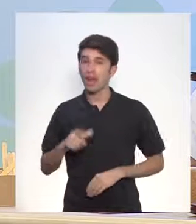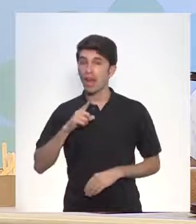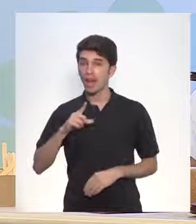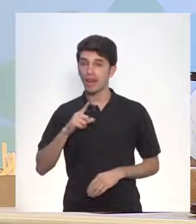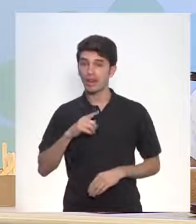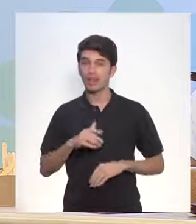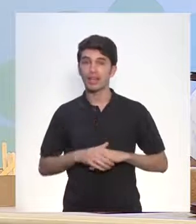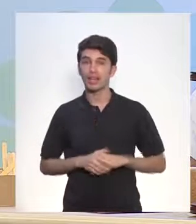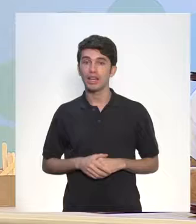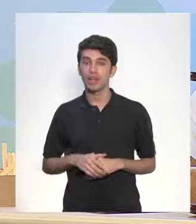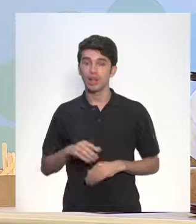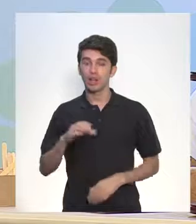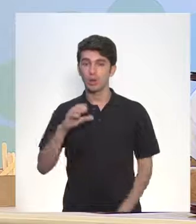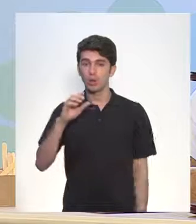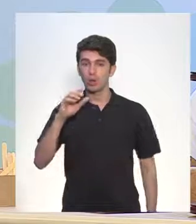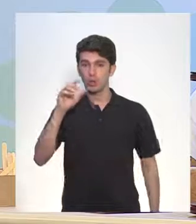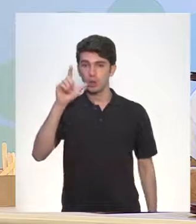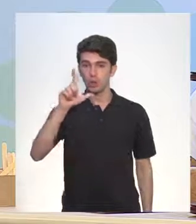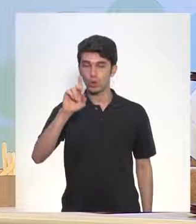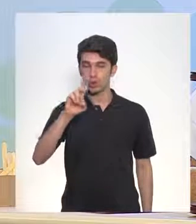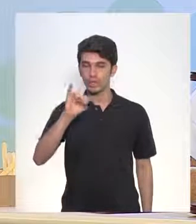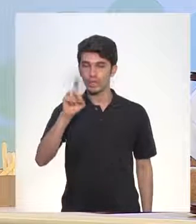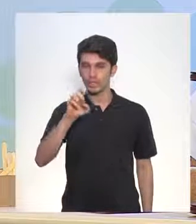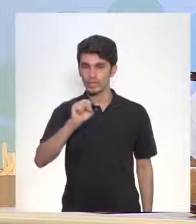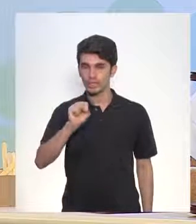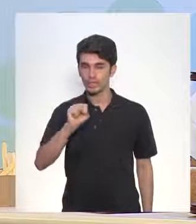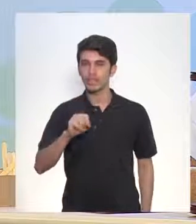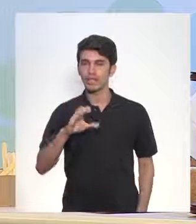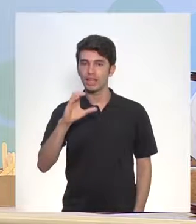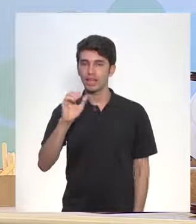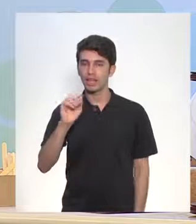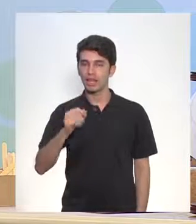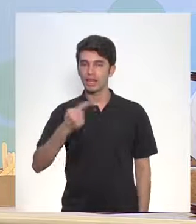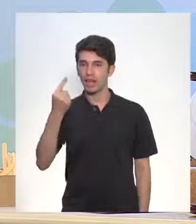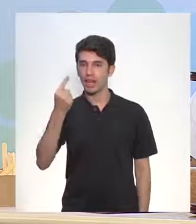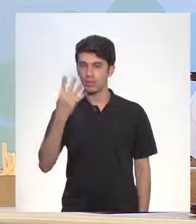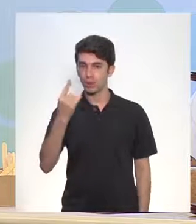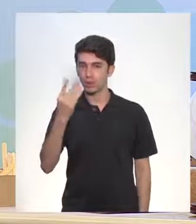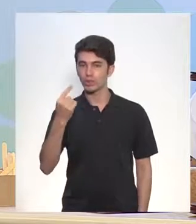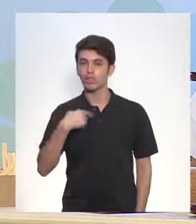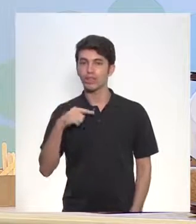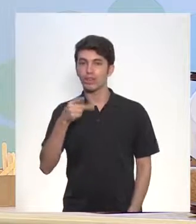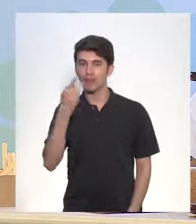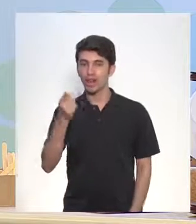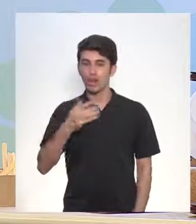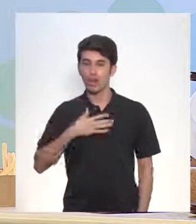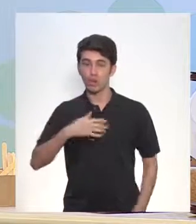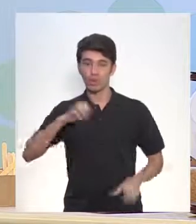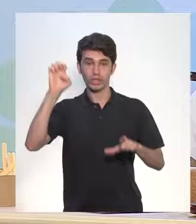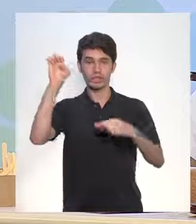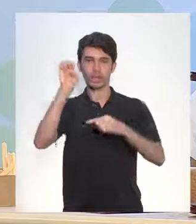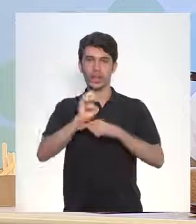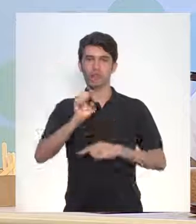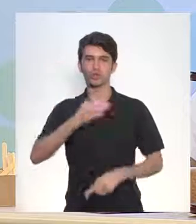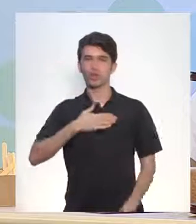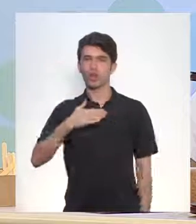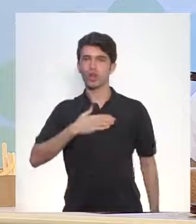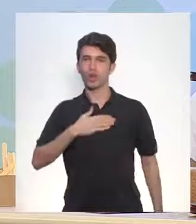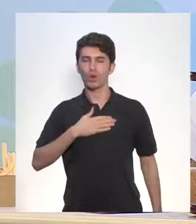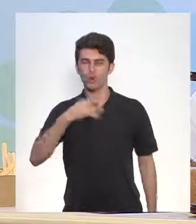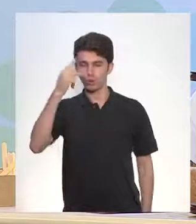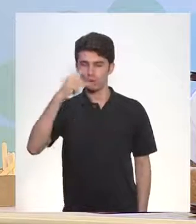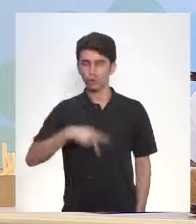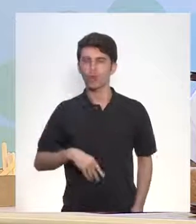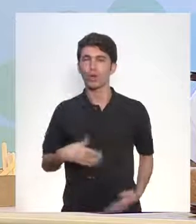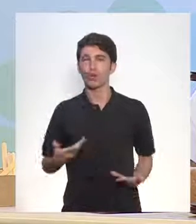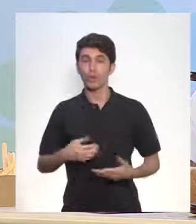aí o rei Luís XIV da França, que a frase dele assim é: o Estado sou eu. Né? Isso resume tudo. O